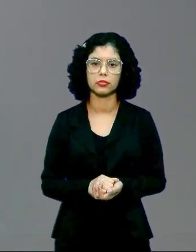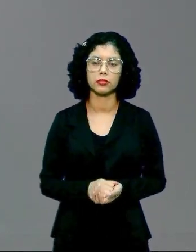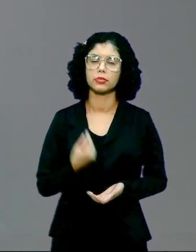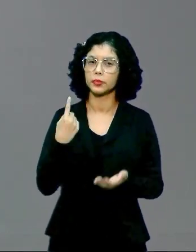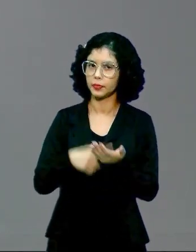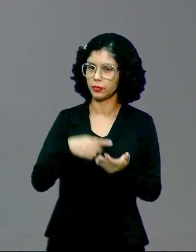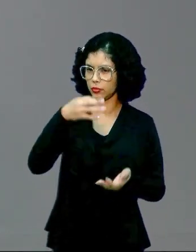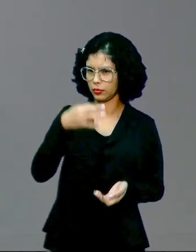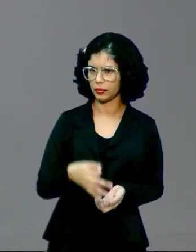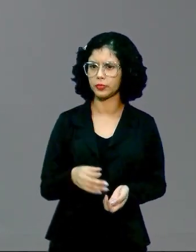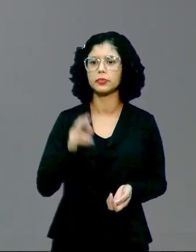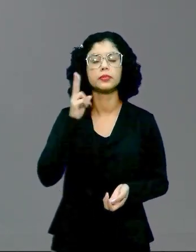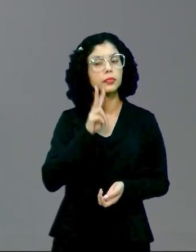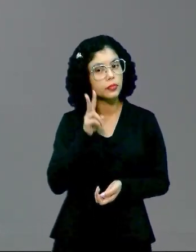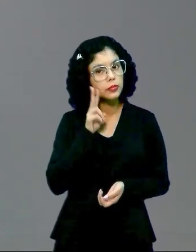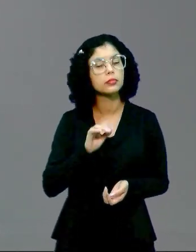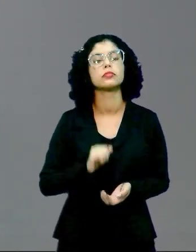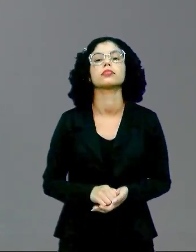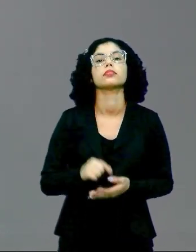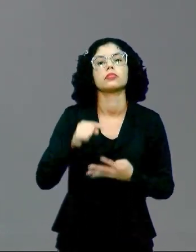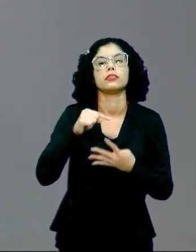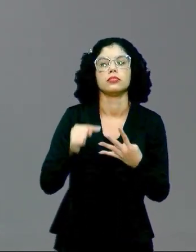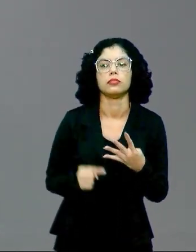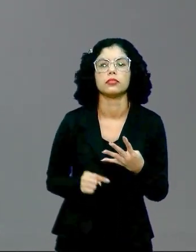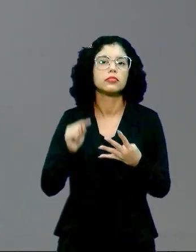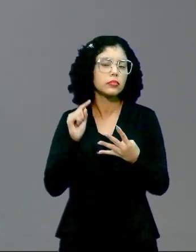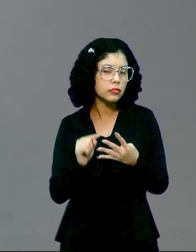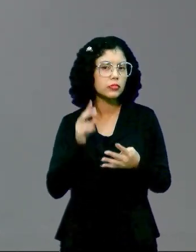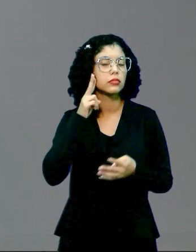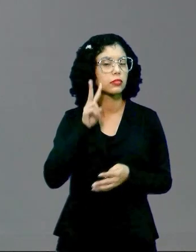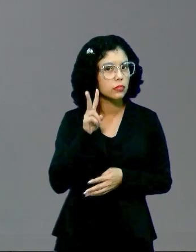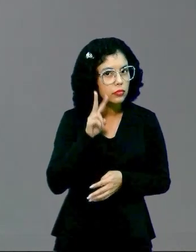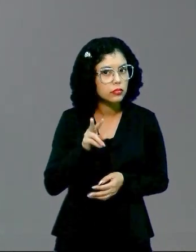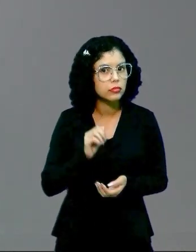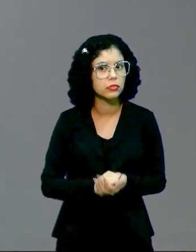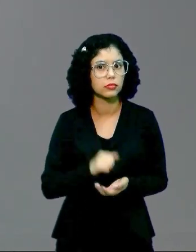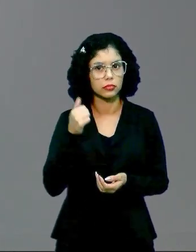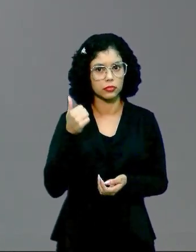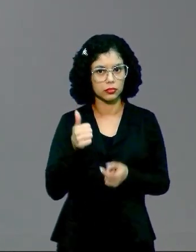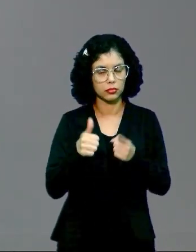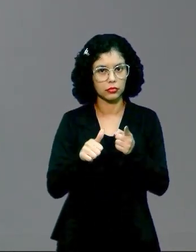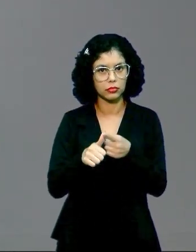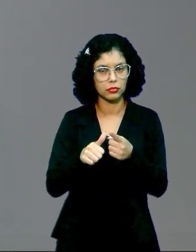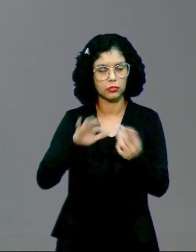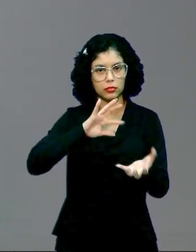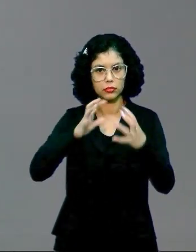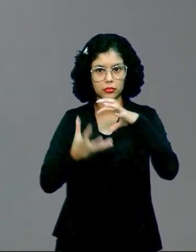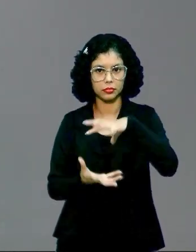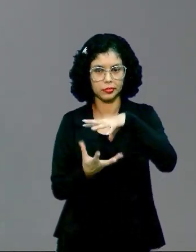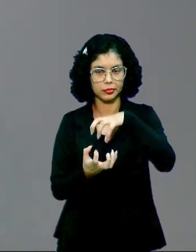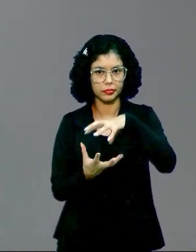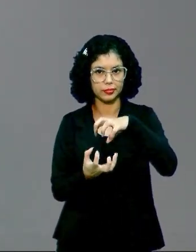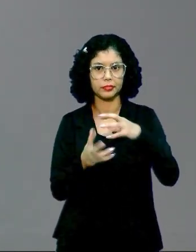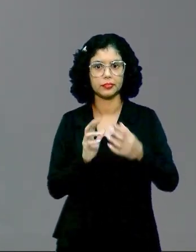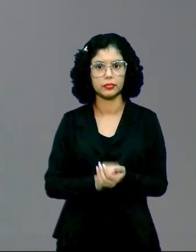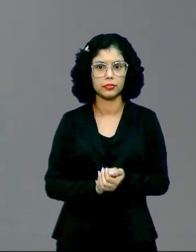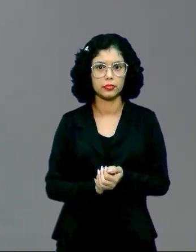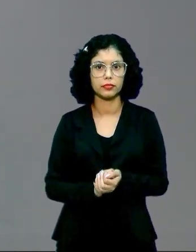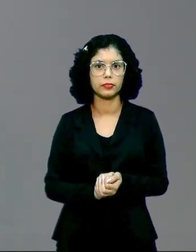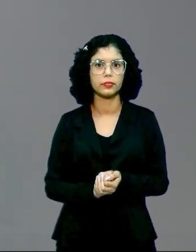é considerado correto. Então, lembrando que as 4 palavras-chave do modelo de Dalton é esférico,